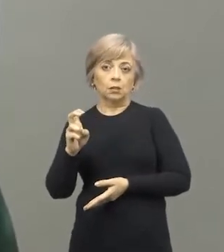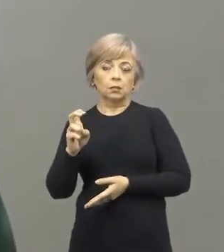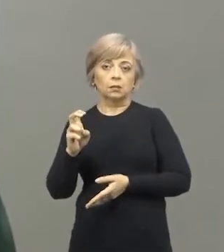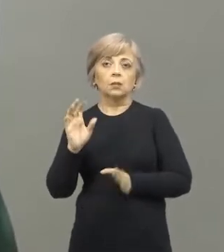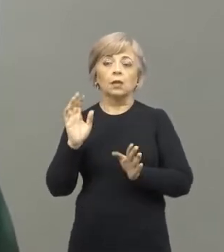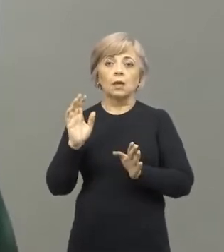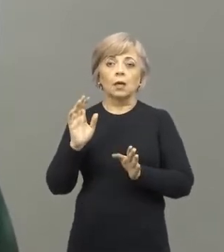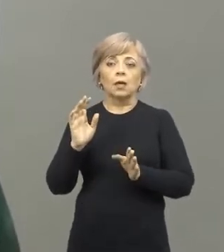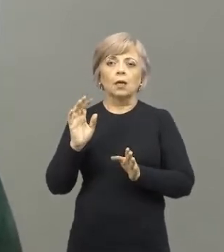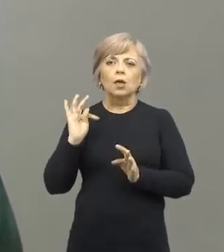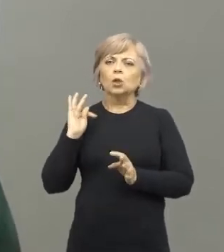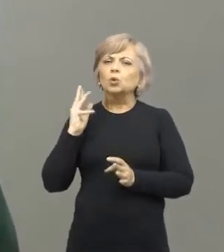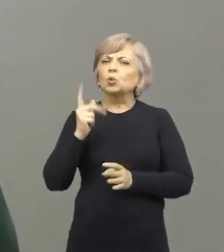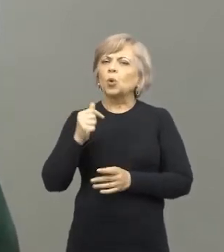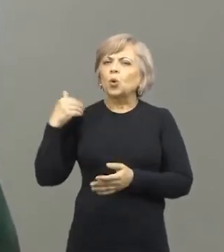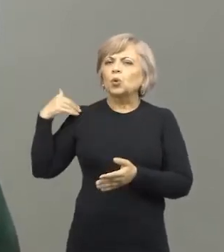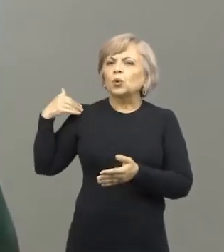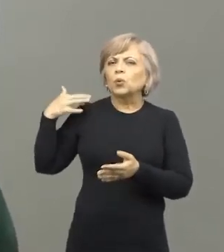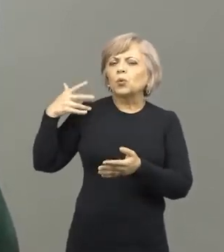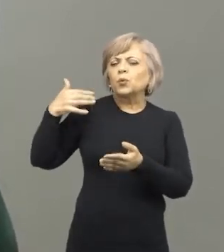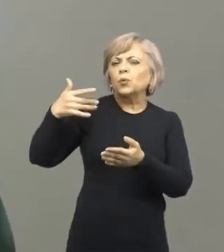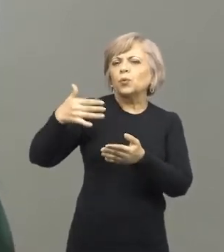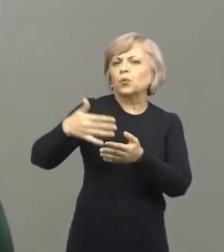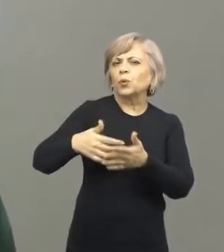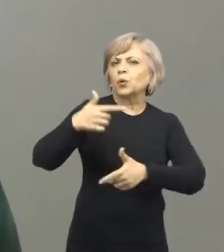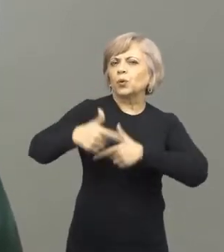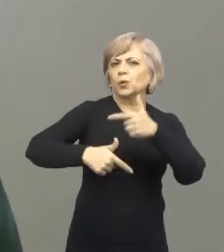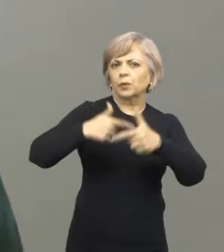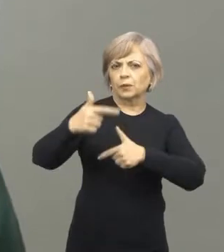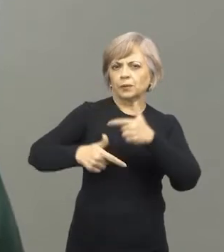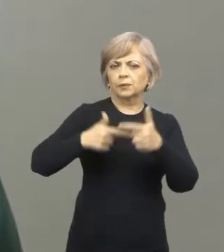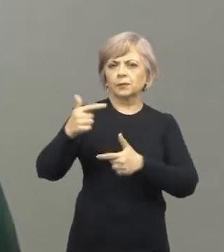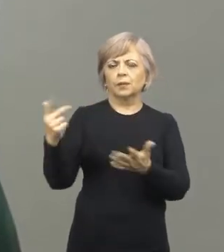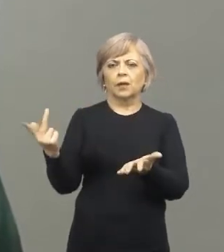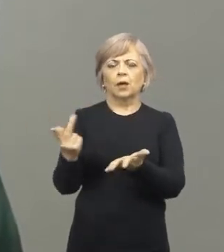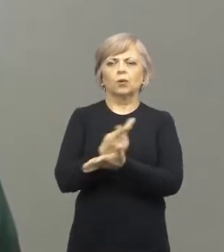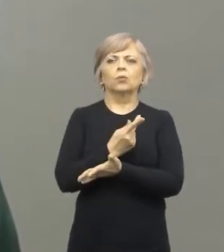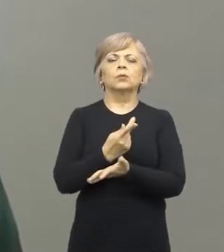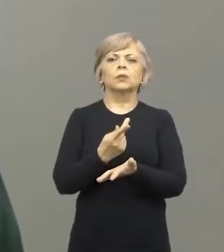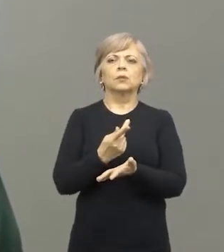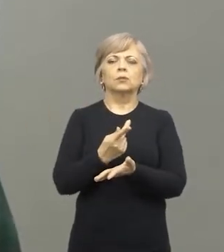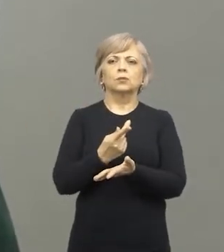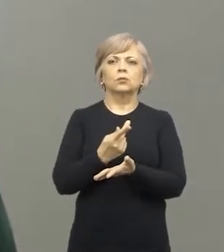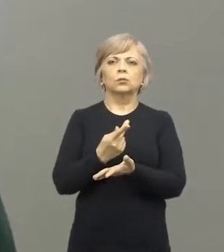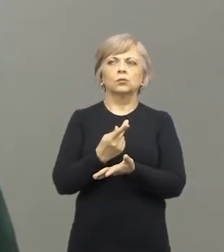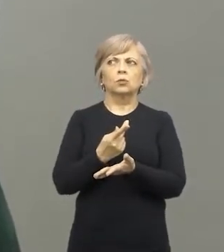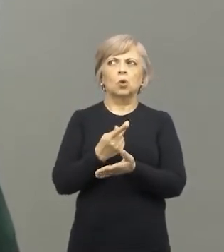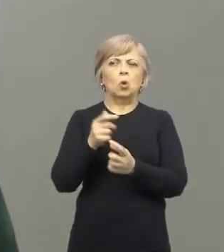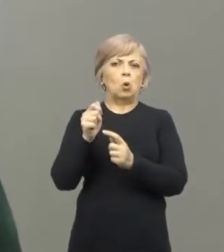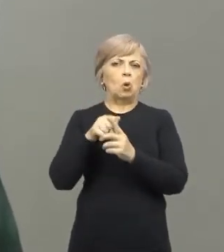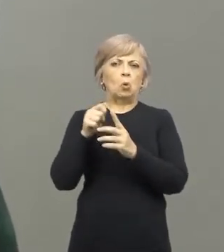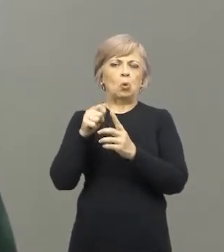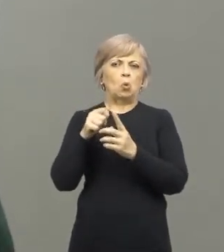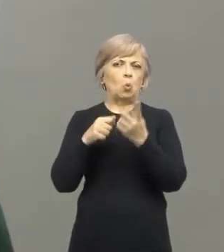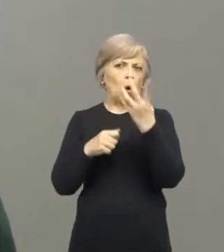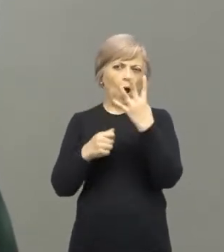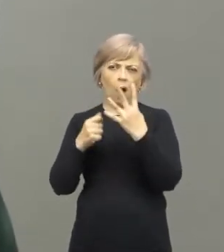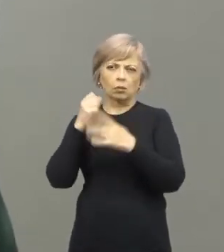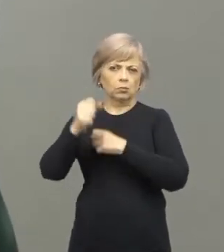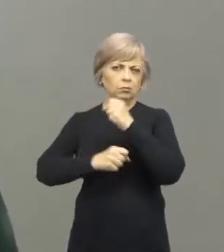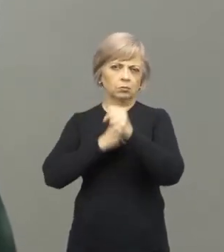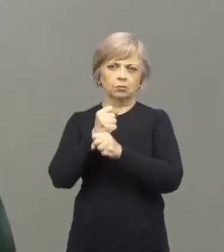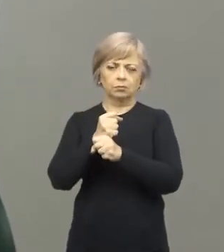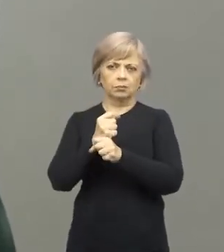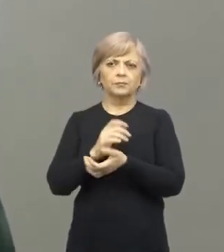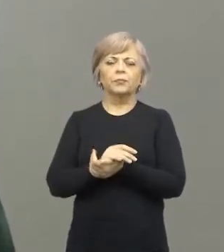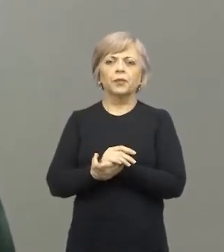praticamente toda a sua atuação se deu nos 4 últimos anos, acompanhando a gestão do